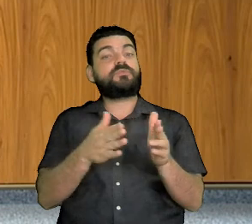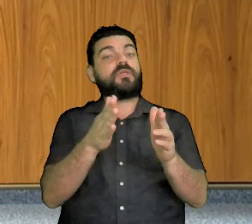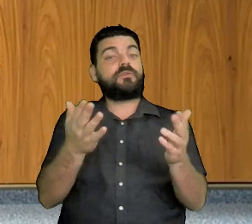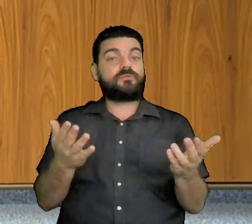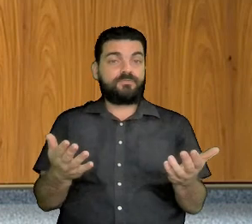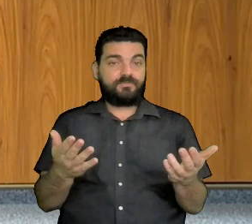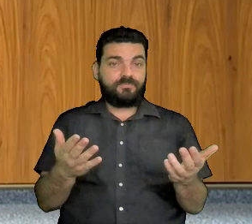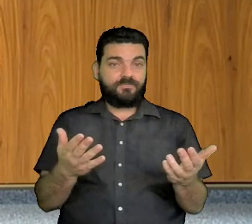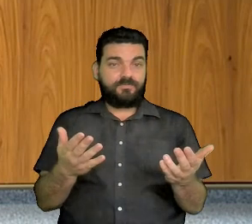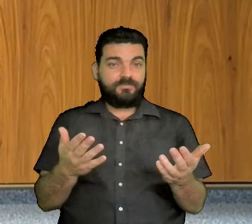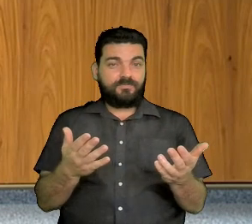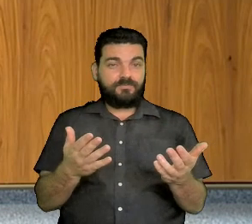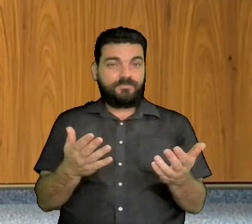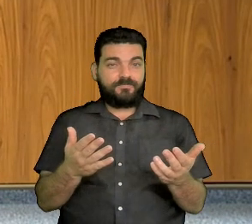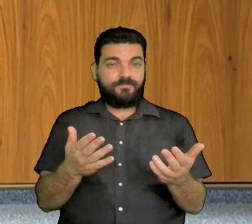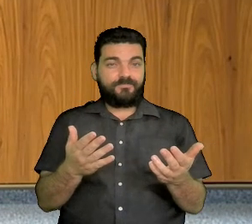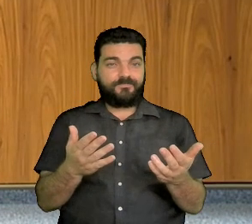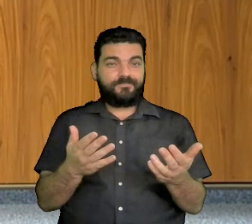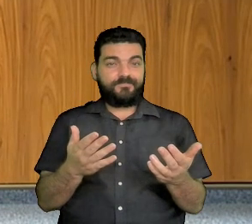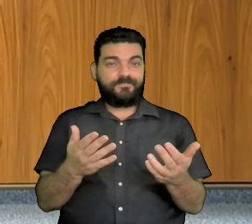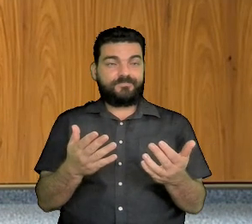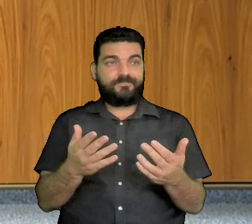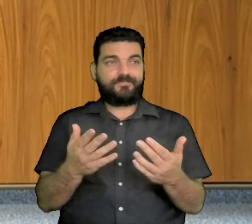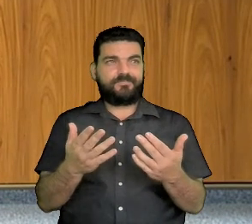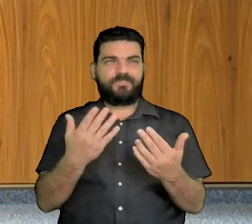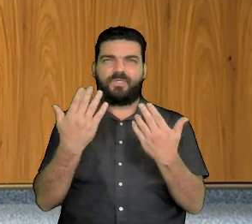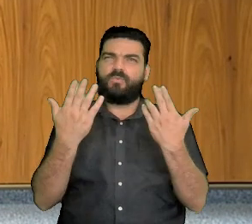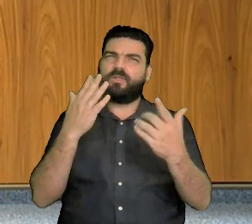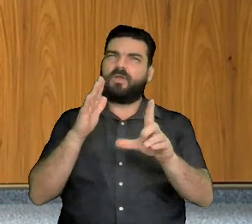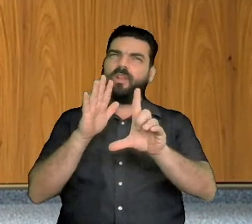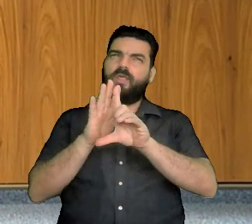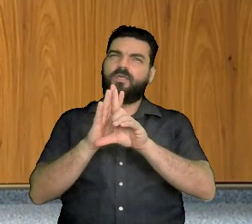o caminho? Porque o que acontecia?